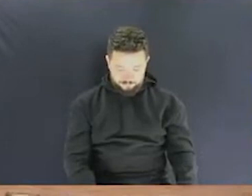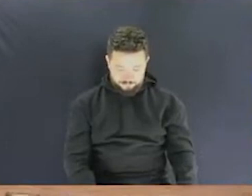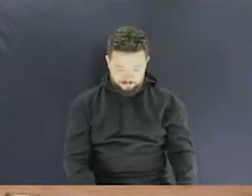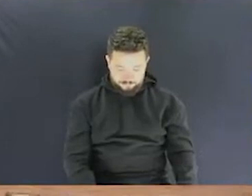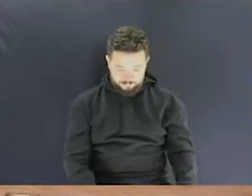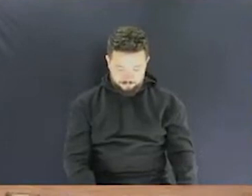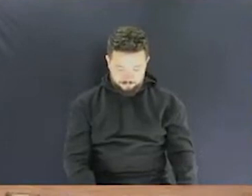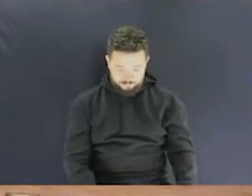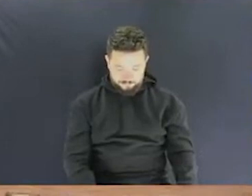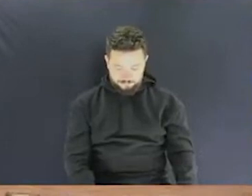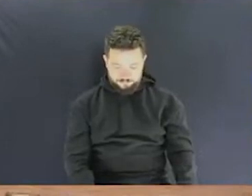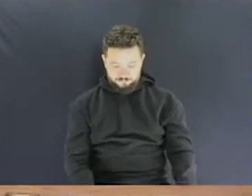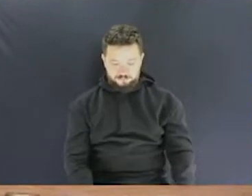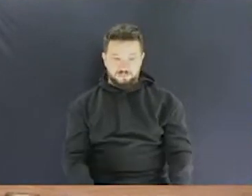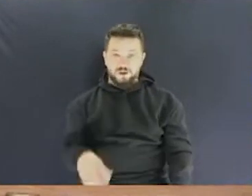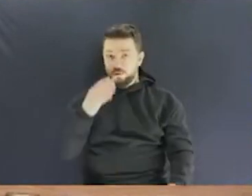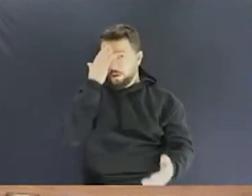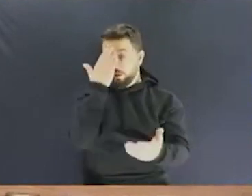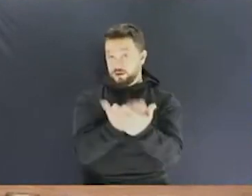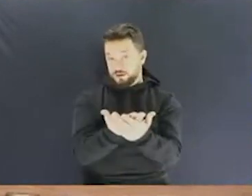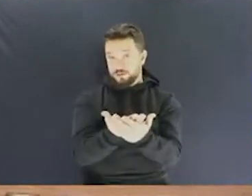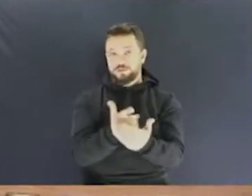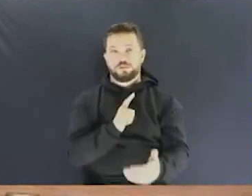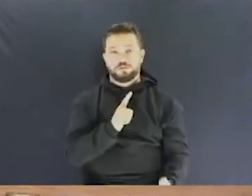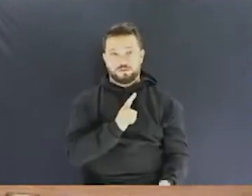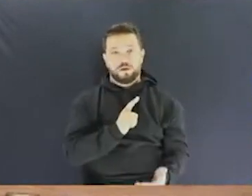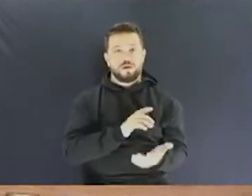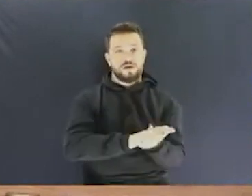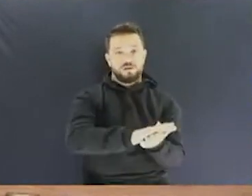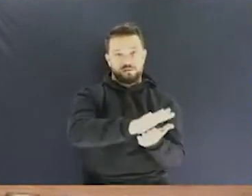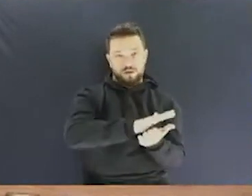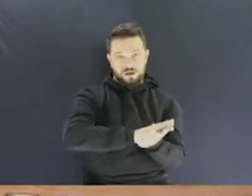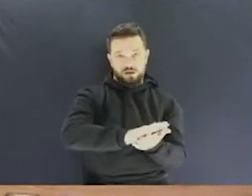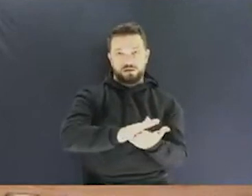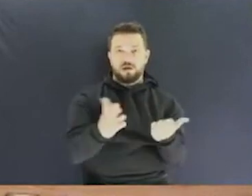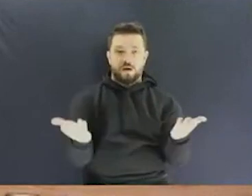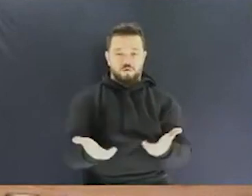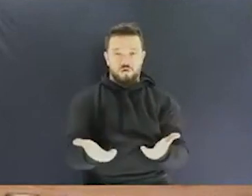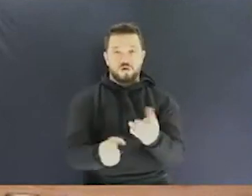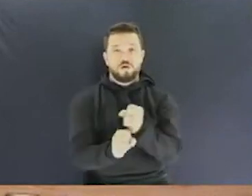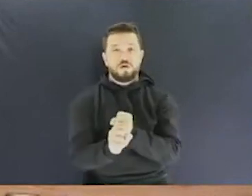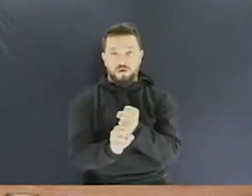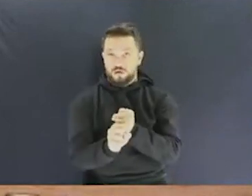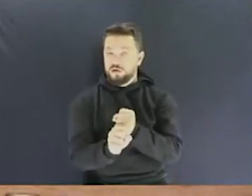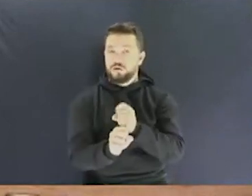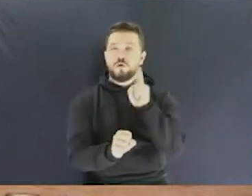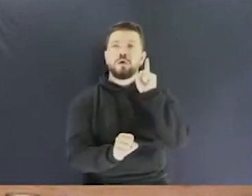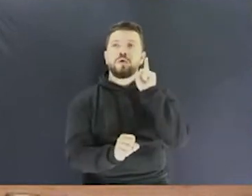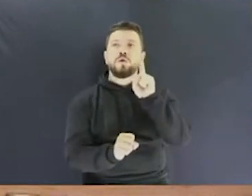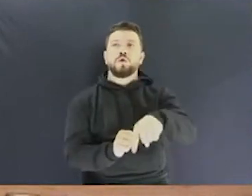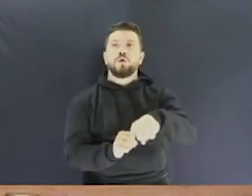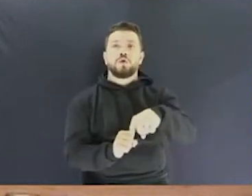finanças, mas eu acredito que a despesa que está sendo realizada esse ano, ela está também levando em consideração a questão